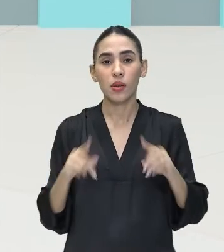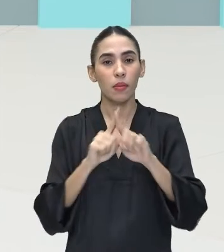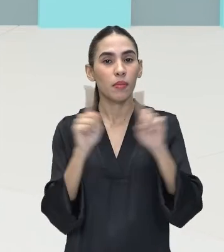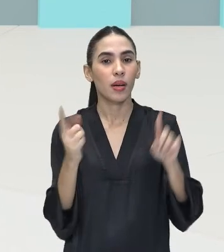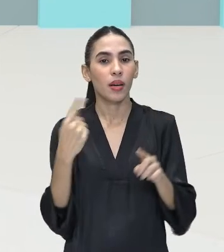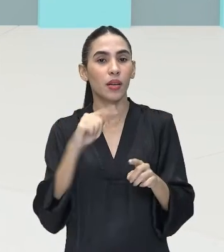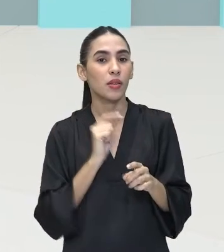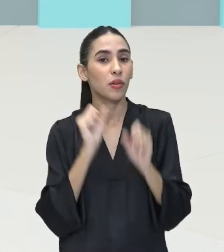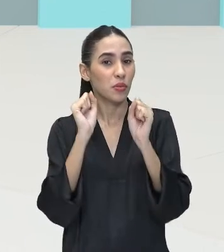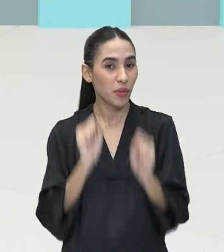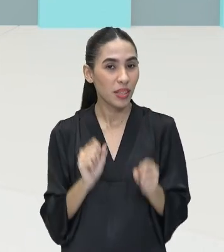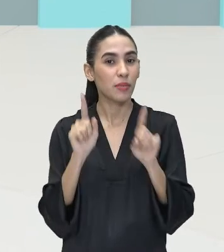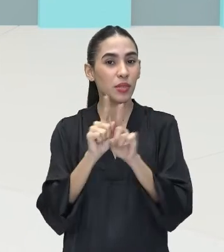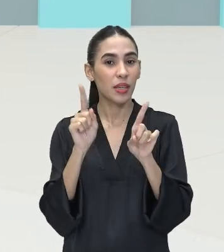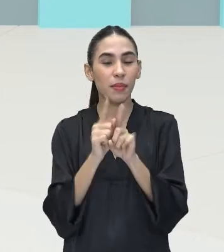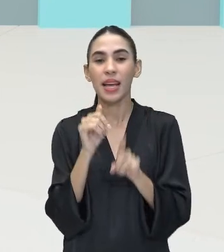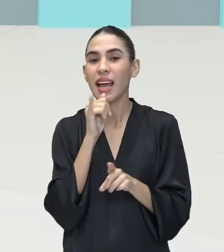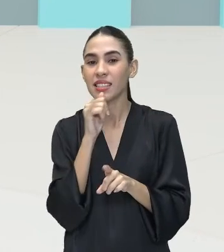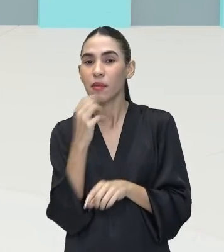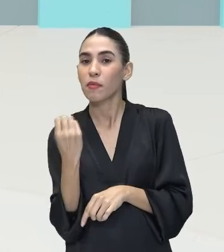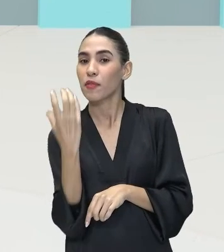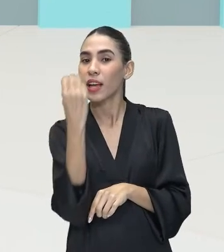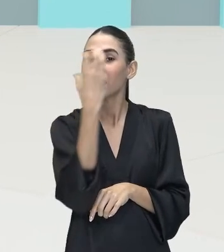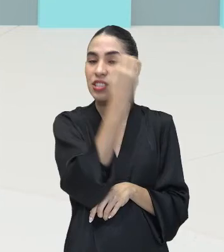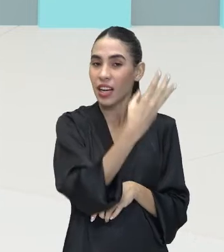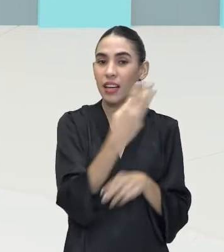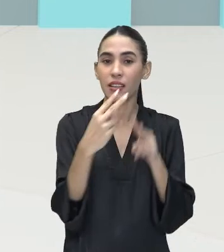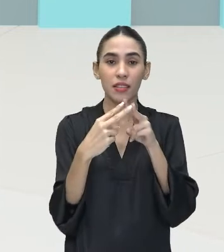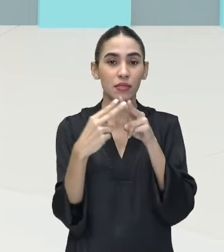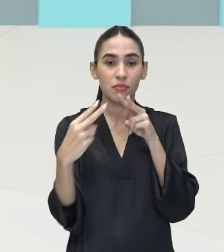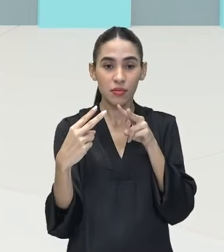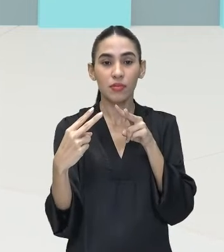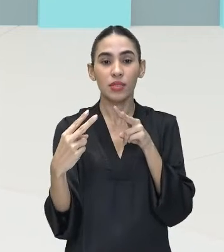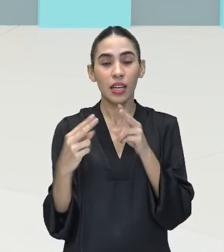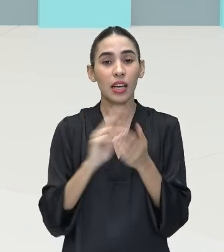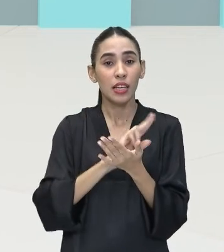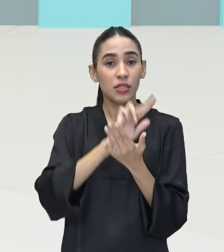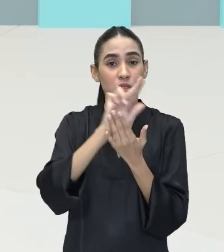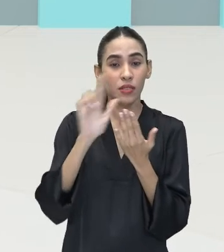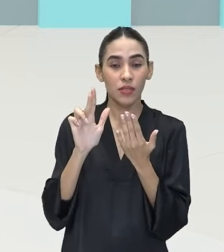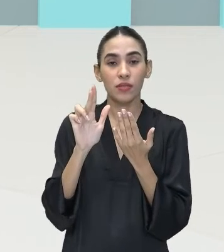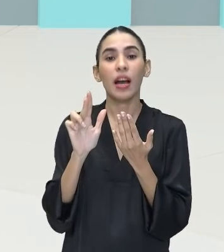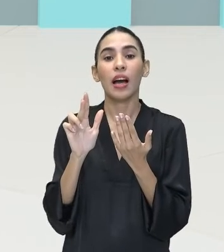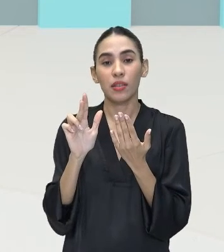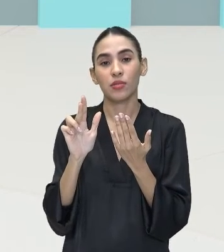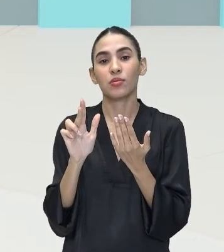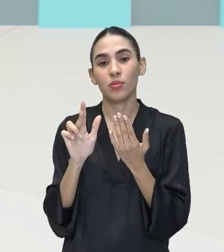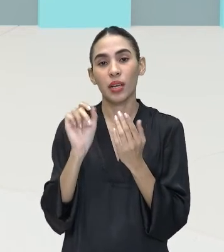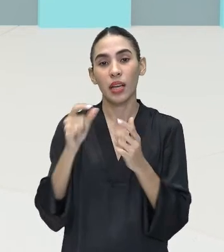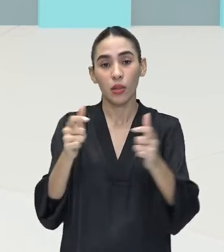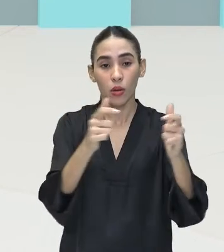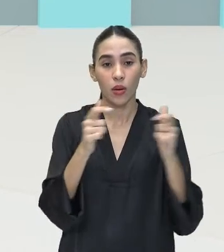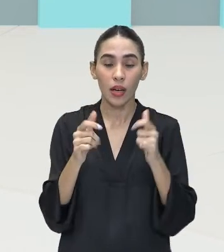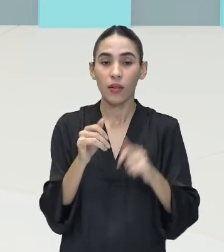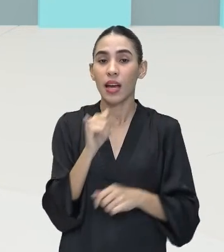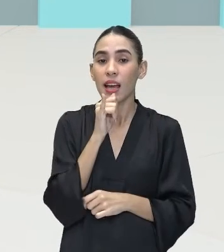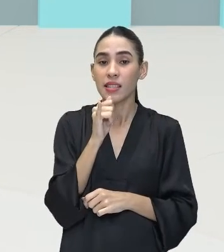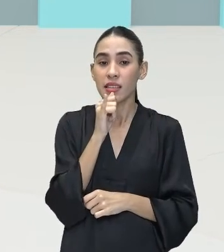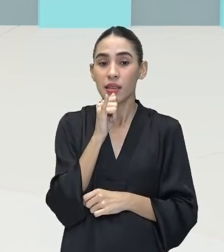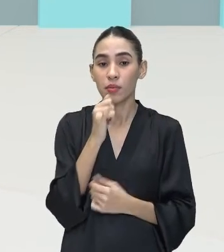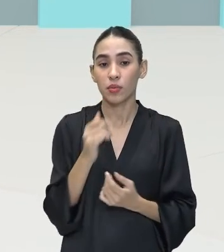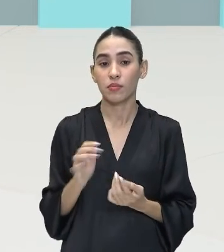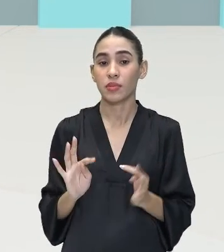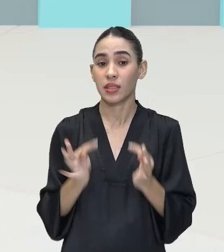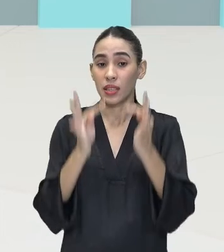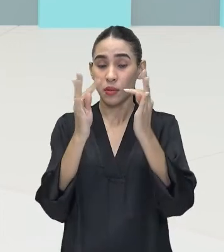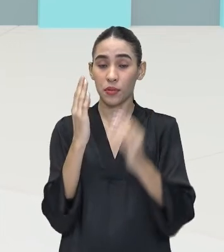podemos viajar e conhecer diferentes lugares. Olha aqui a tecnologia que nós